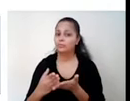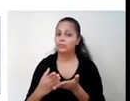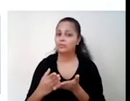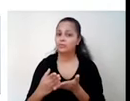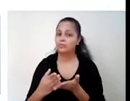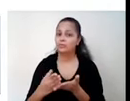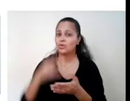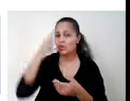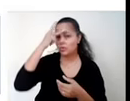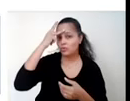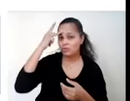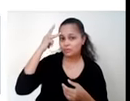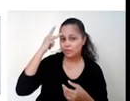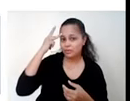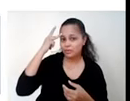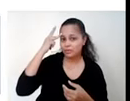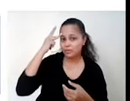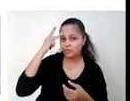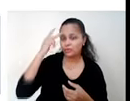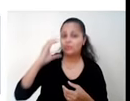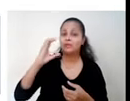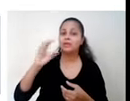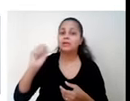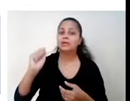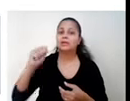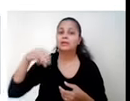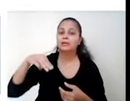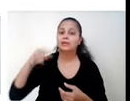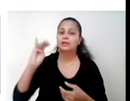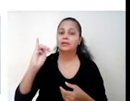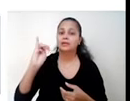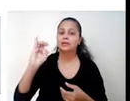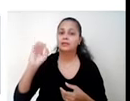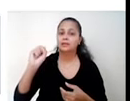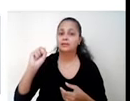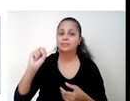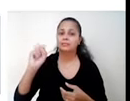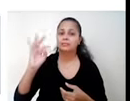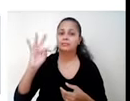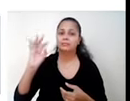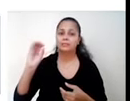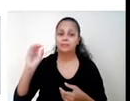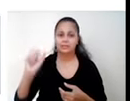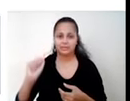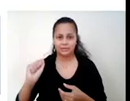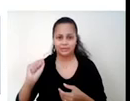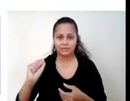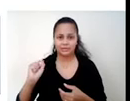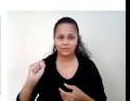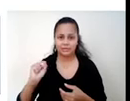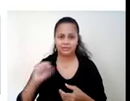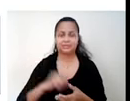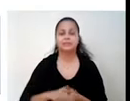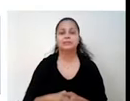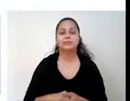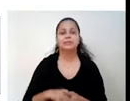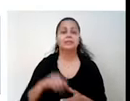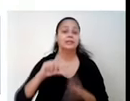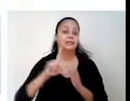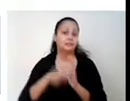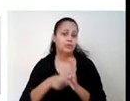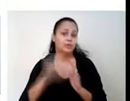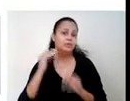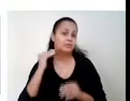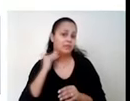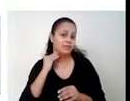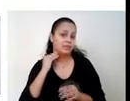chamados cambistas e depois os banqueiros. Observe essa obra ao lado, essa obra